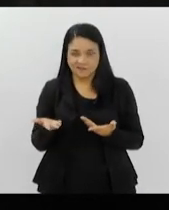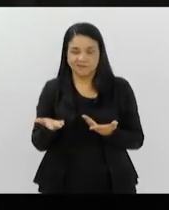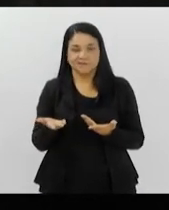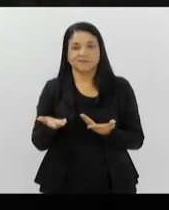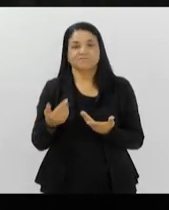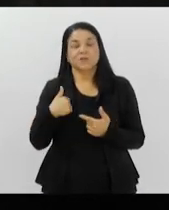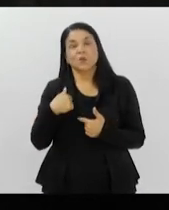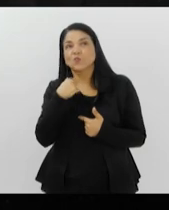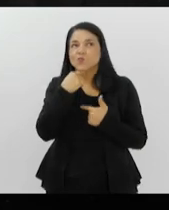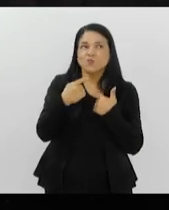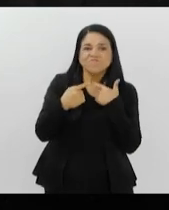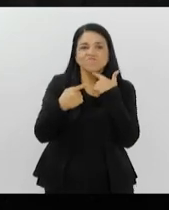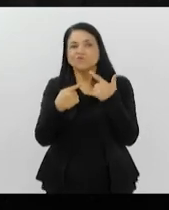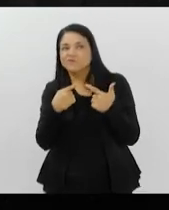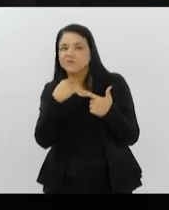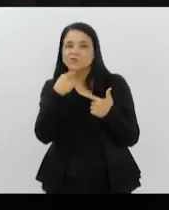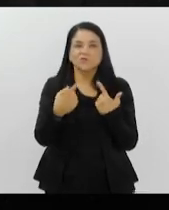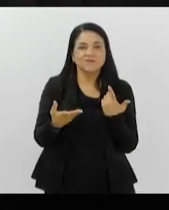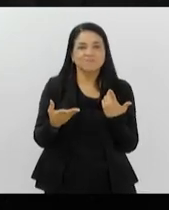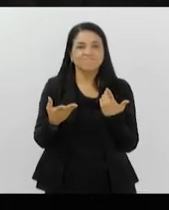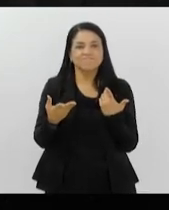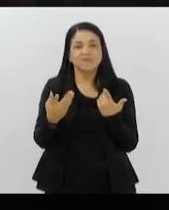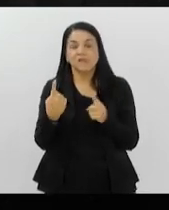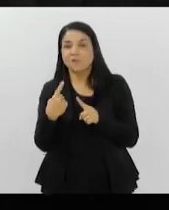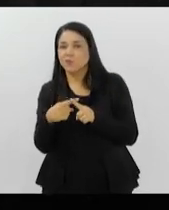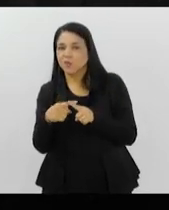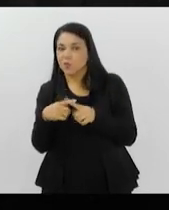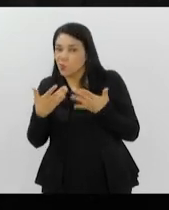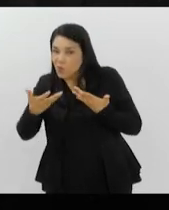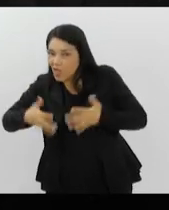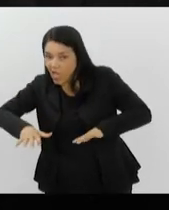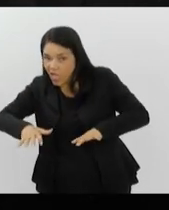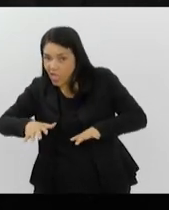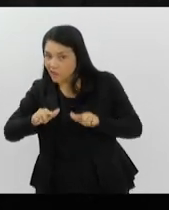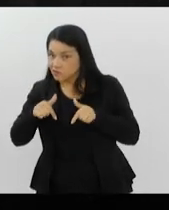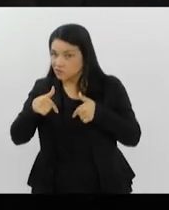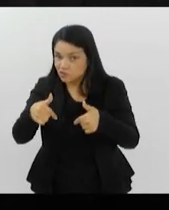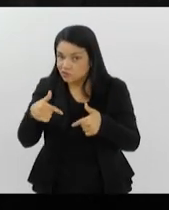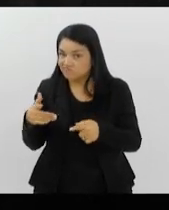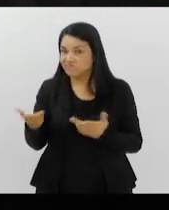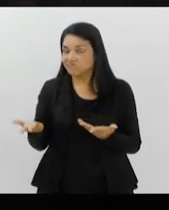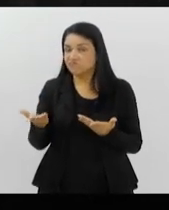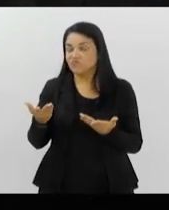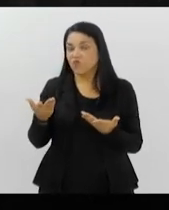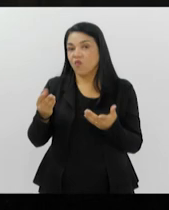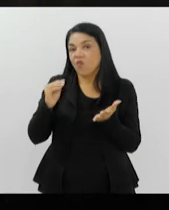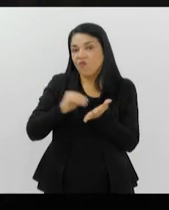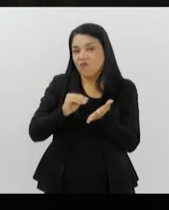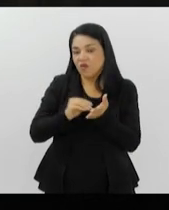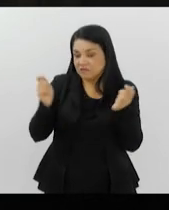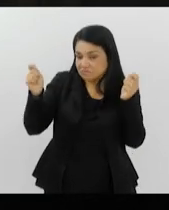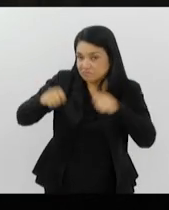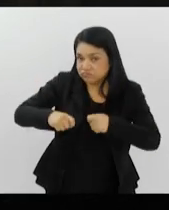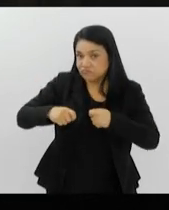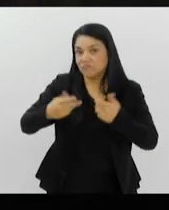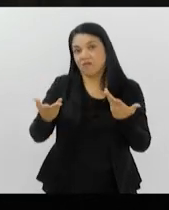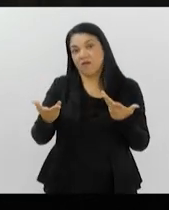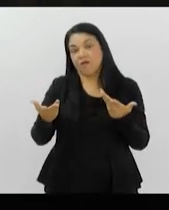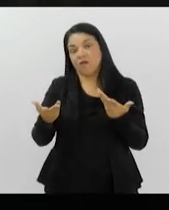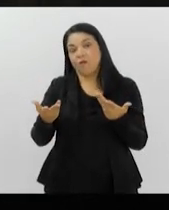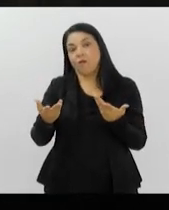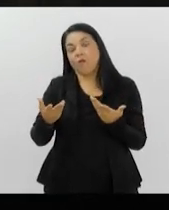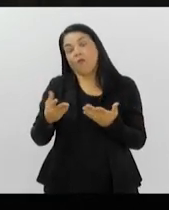na dúvida. Se é porque não quer, se é por incompetência, ou se é porque não